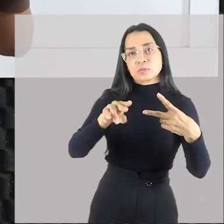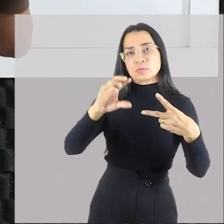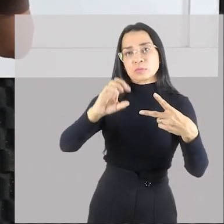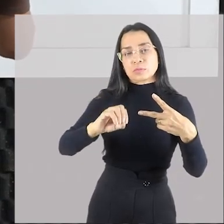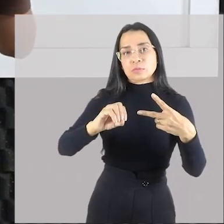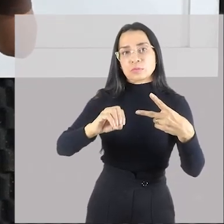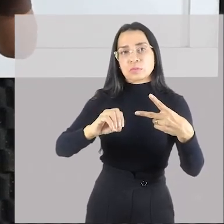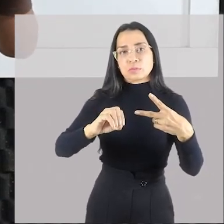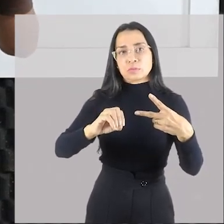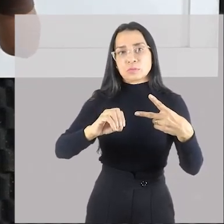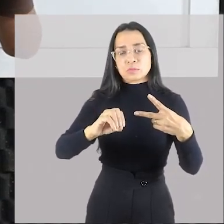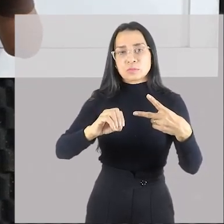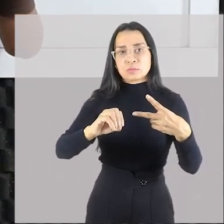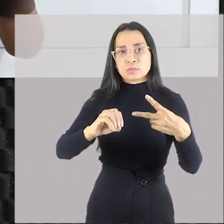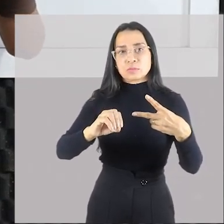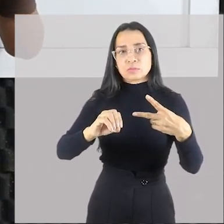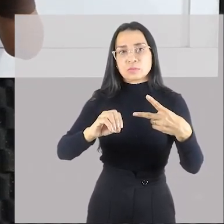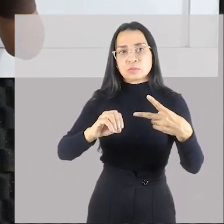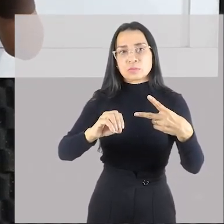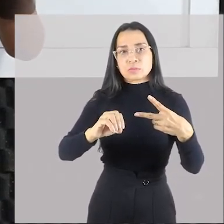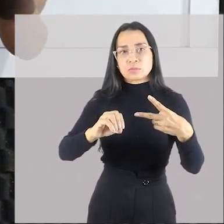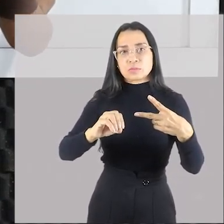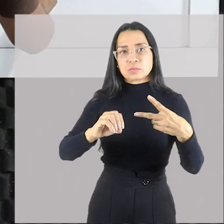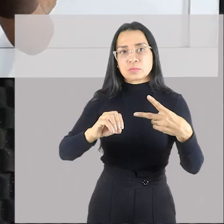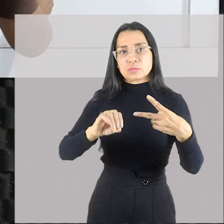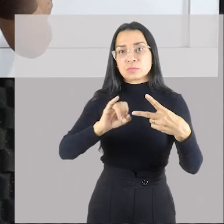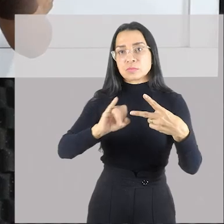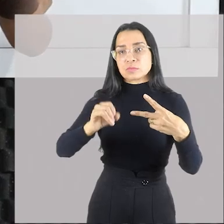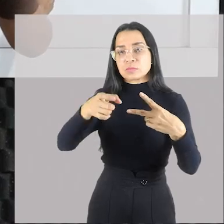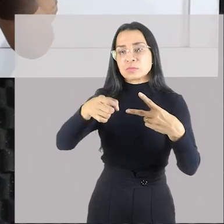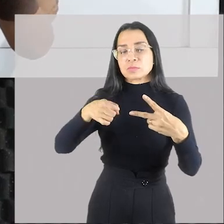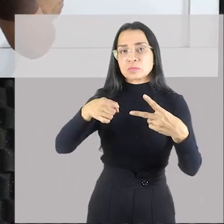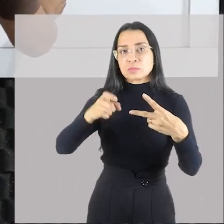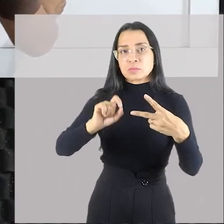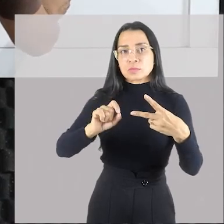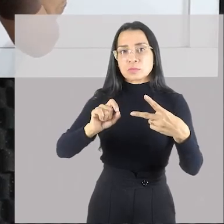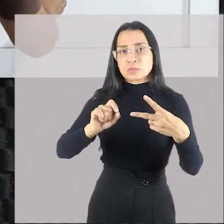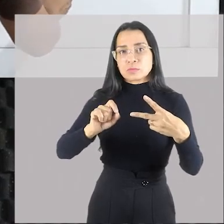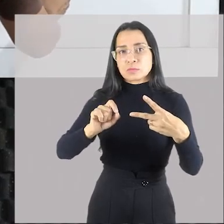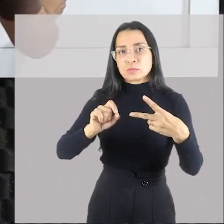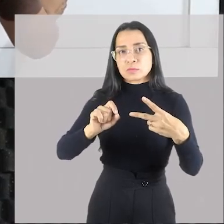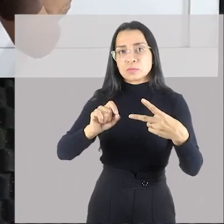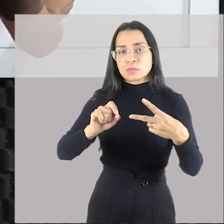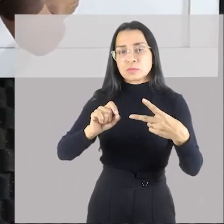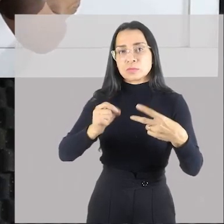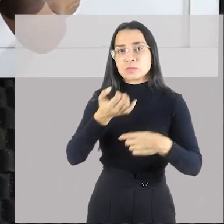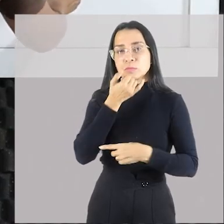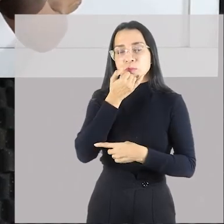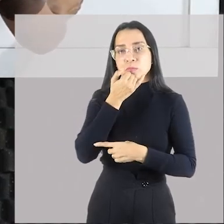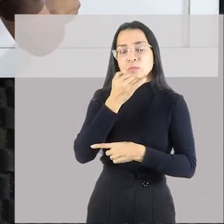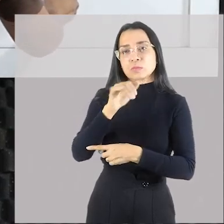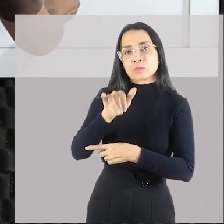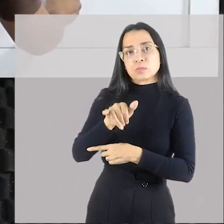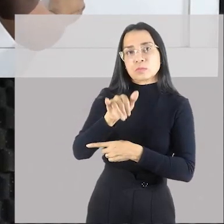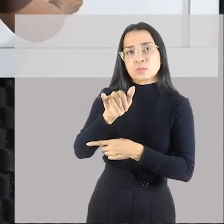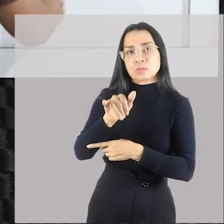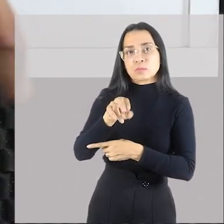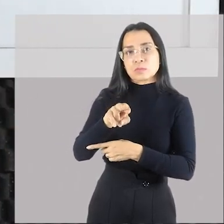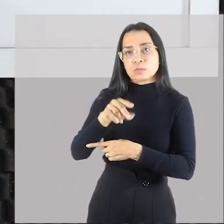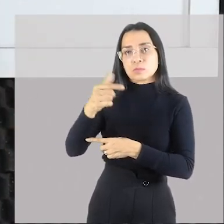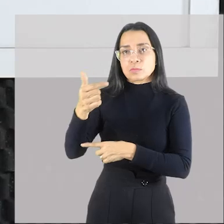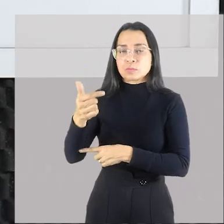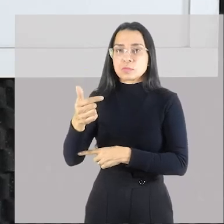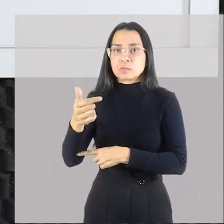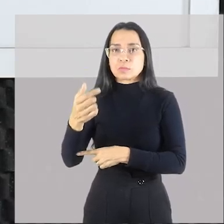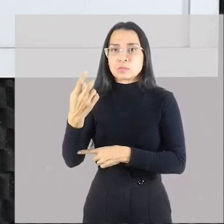Y igual a zero. Se o meu x for exatamente igual a